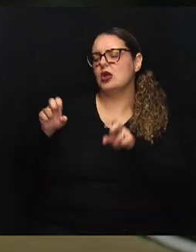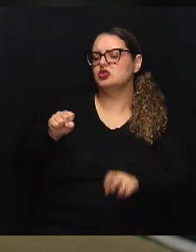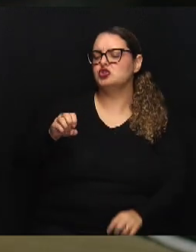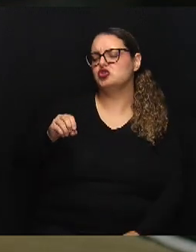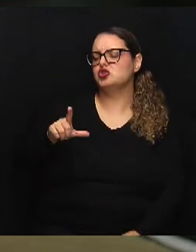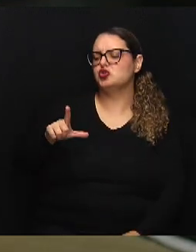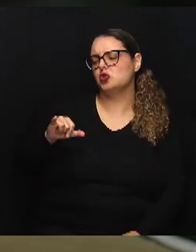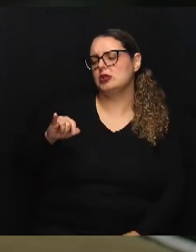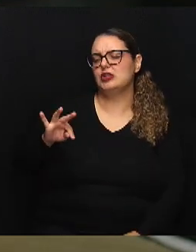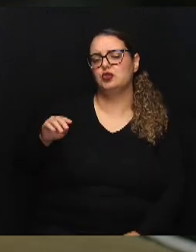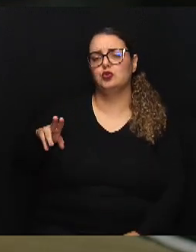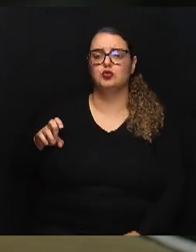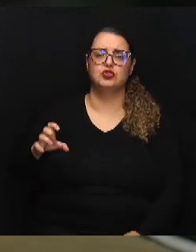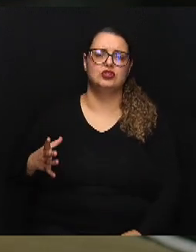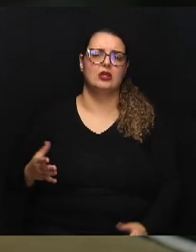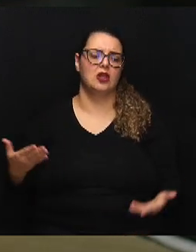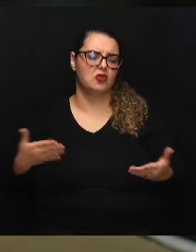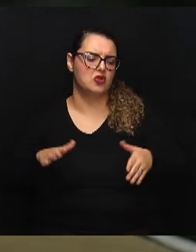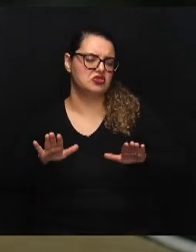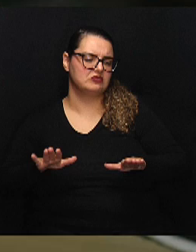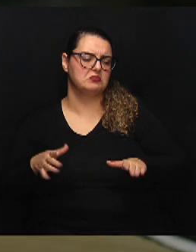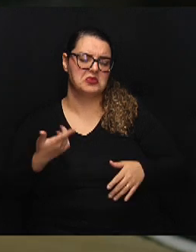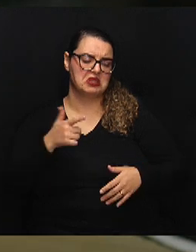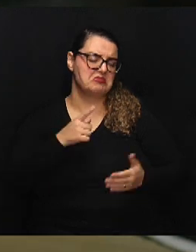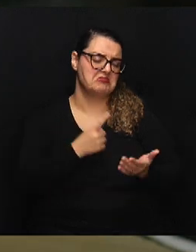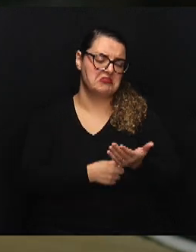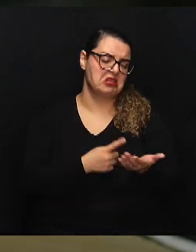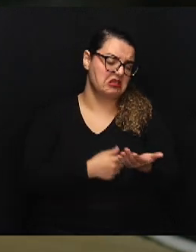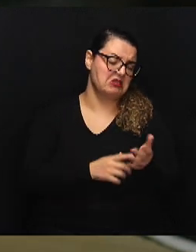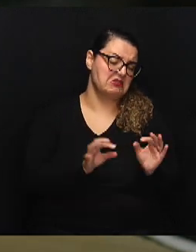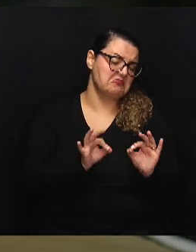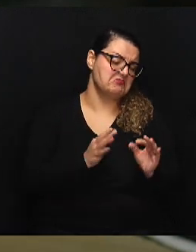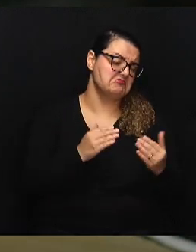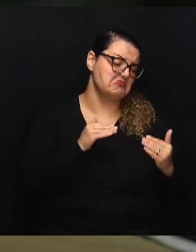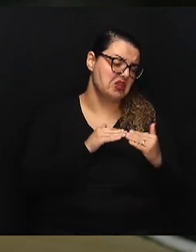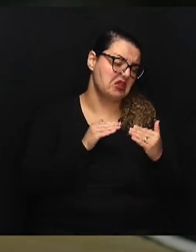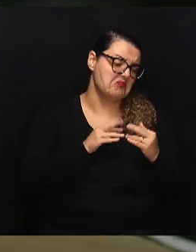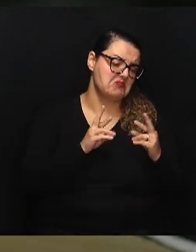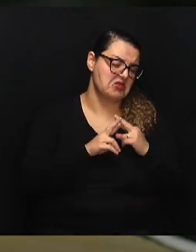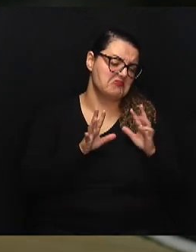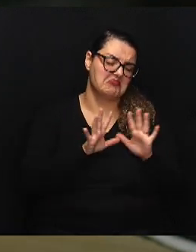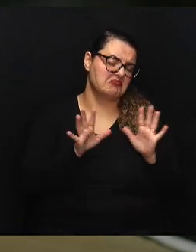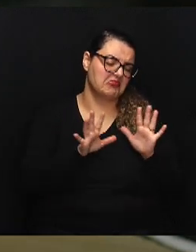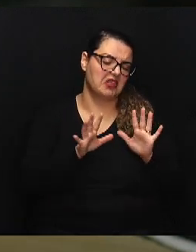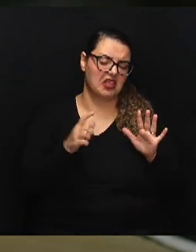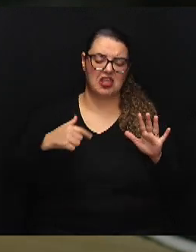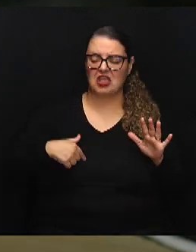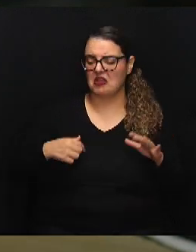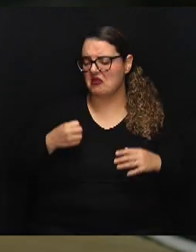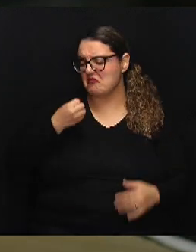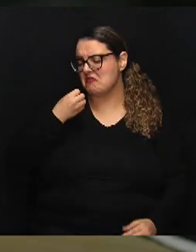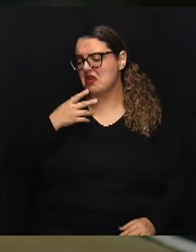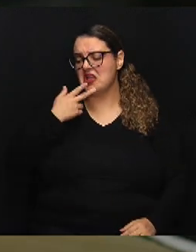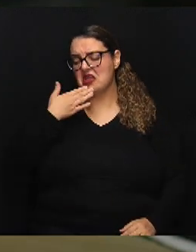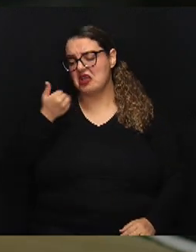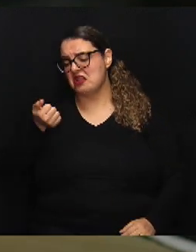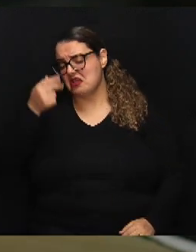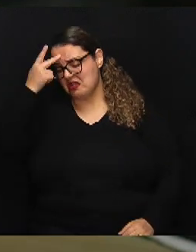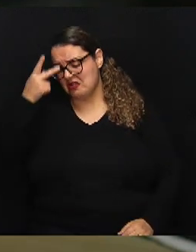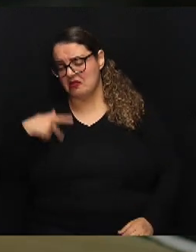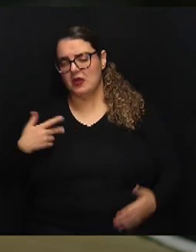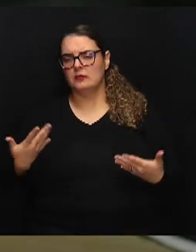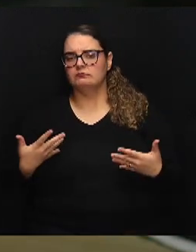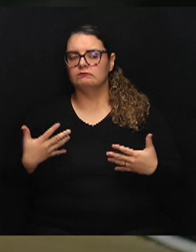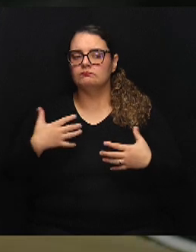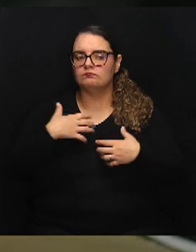aí vou ficar aqui hoje, mas eu não quero compromisso com ninguém, porque eu prefiro a minha solitude, eu prefiro estar bem comigo mesmo. Mas para a gente